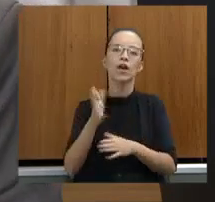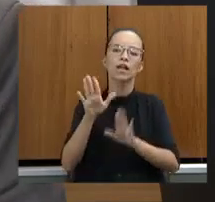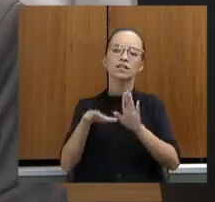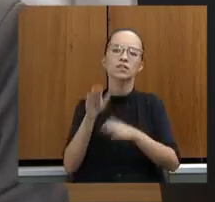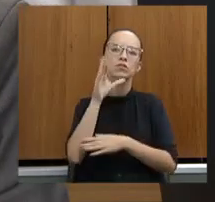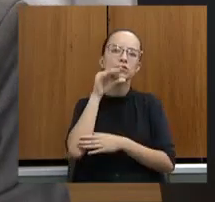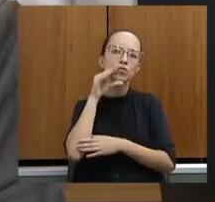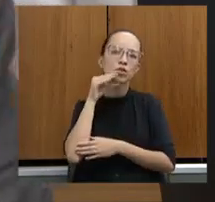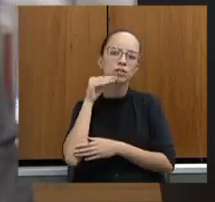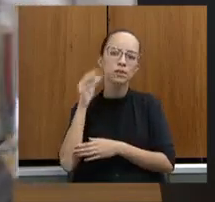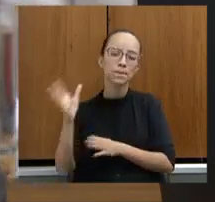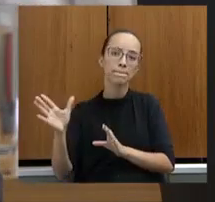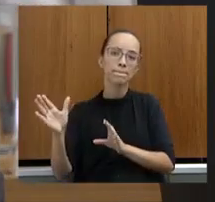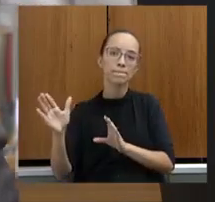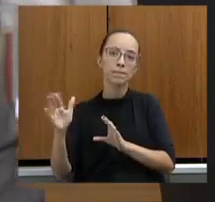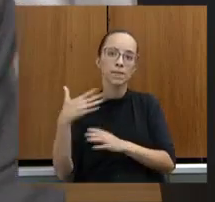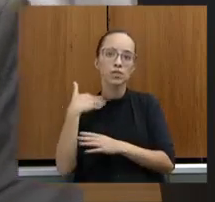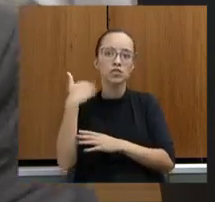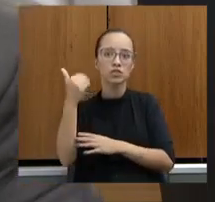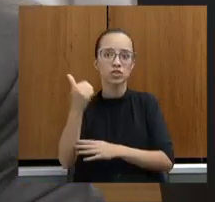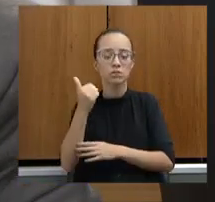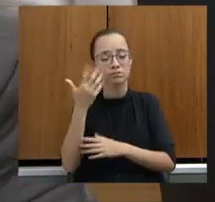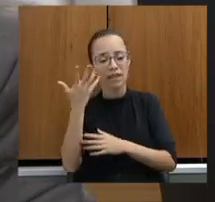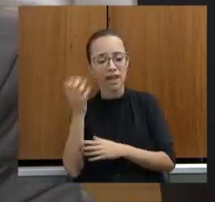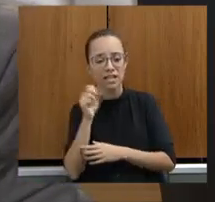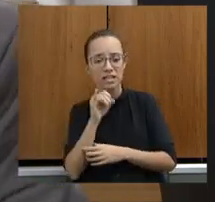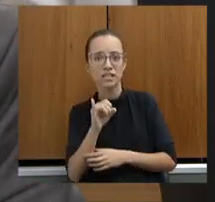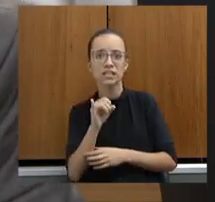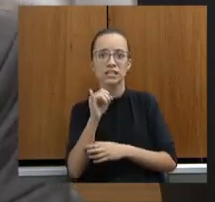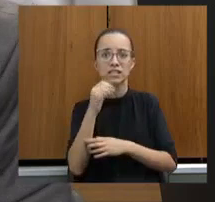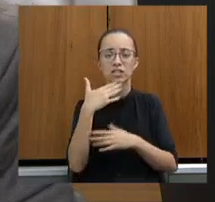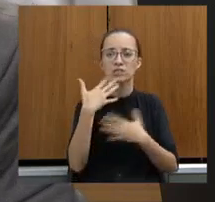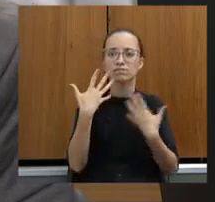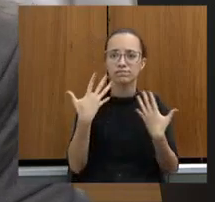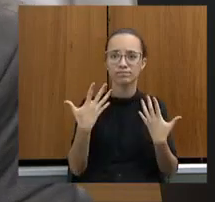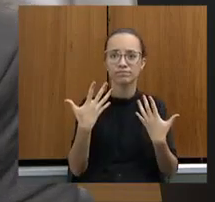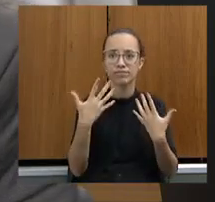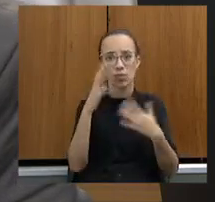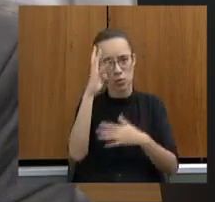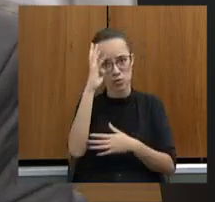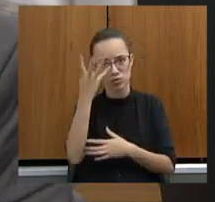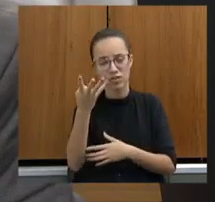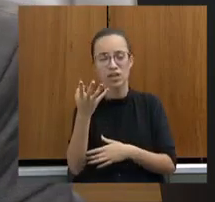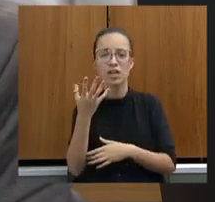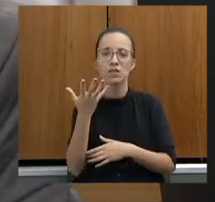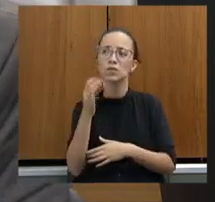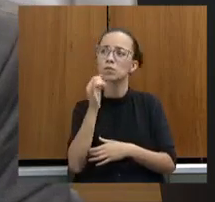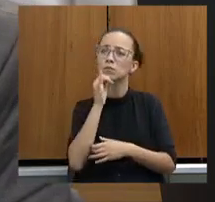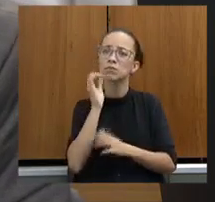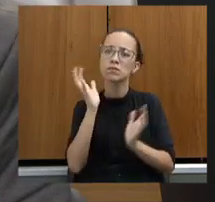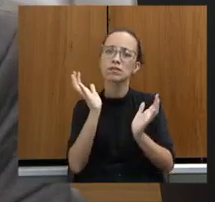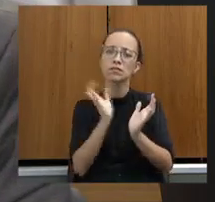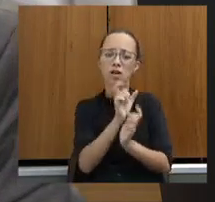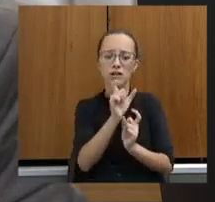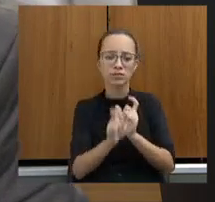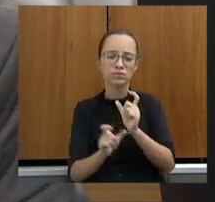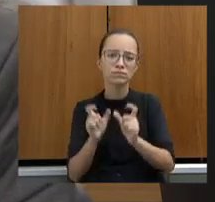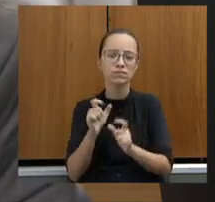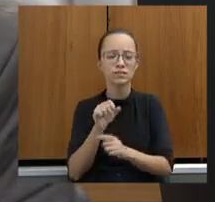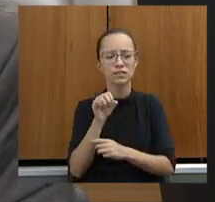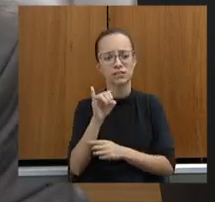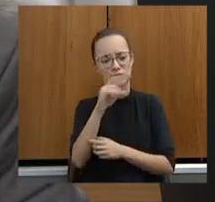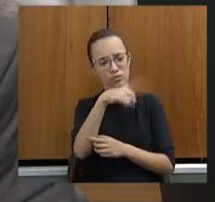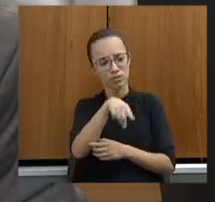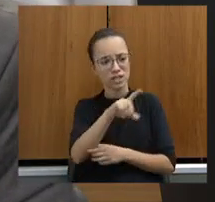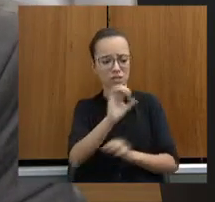gente que se a gente não faz audiência pública expõe essa questão do efetivo se os senhores não buscar a fazer um planejamento